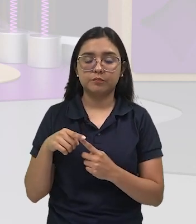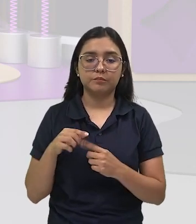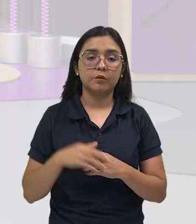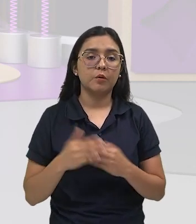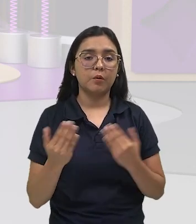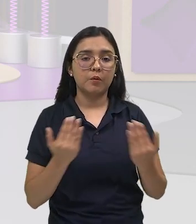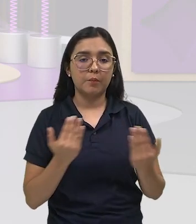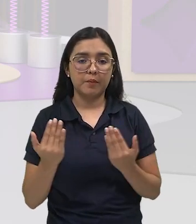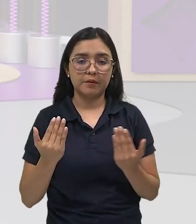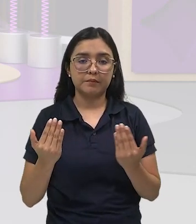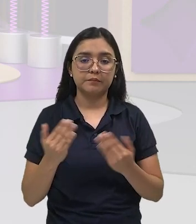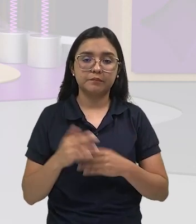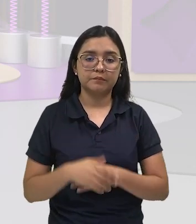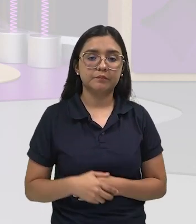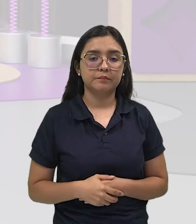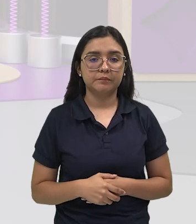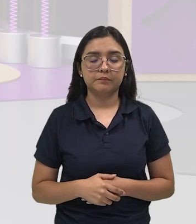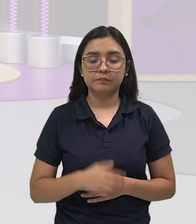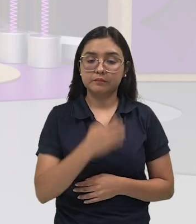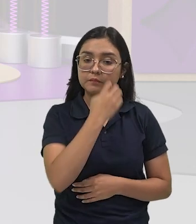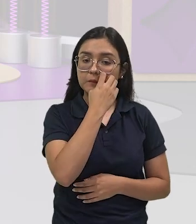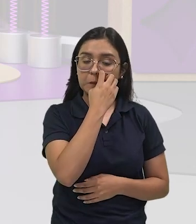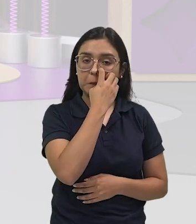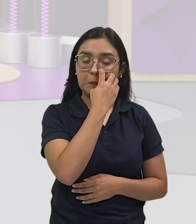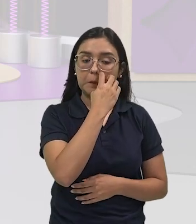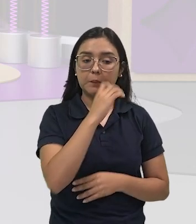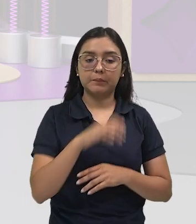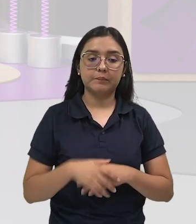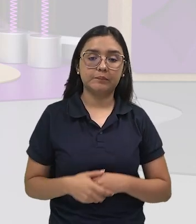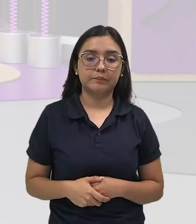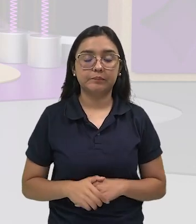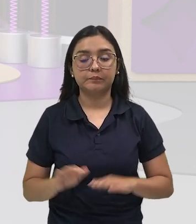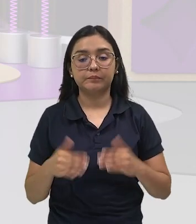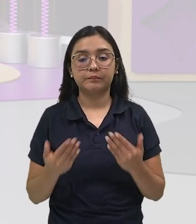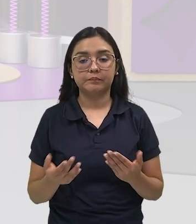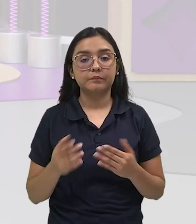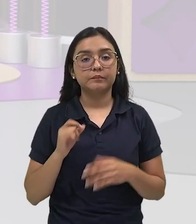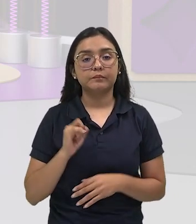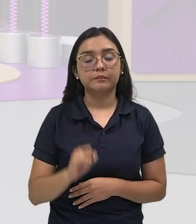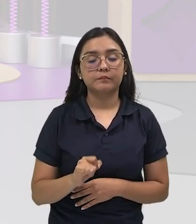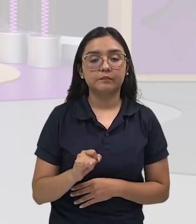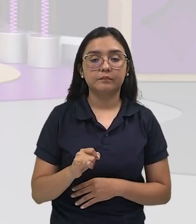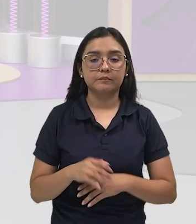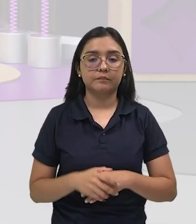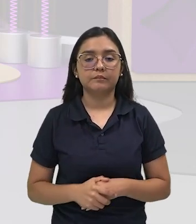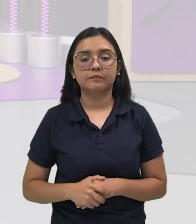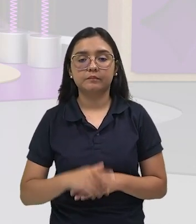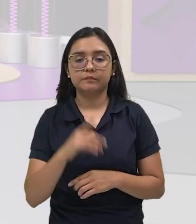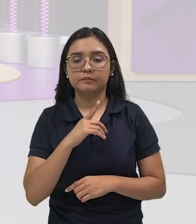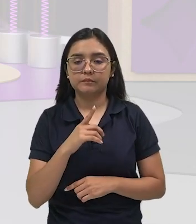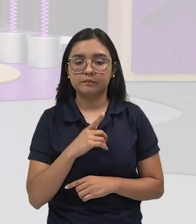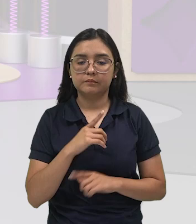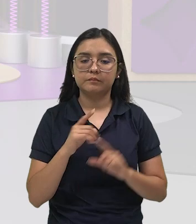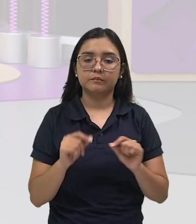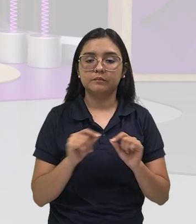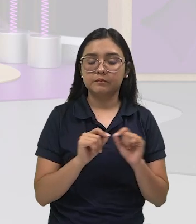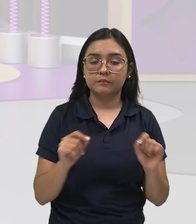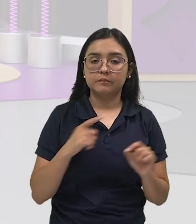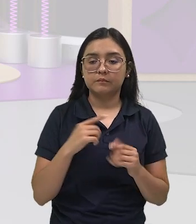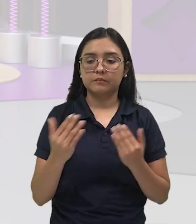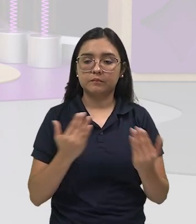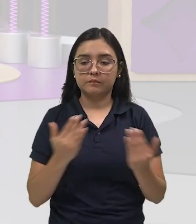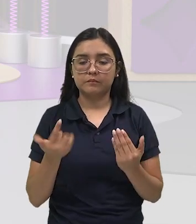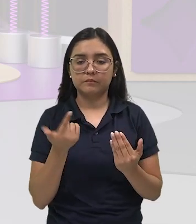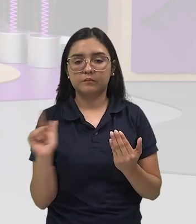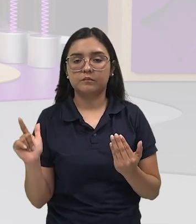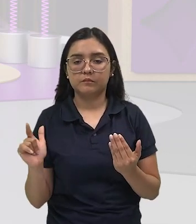Comparando grandezas, né? Estou falando de comparações. Quando eu pego uma grandeza e comparo com uma outra